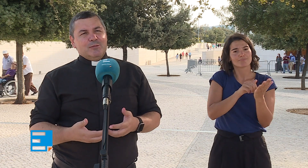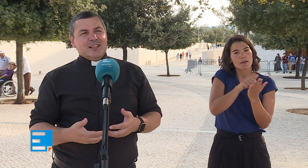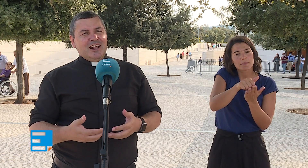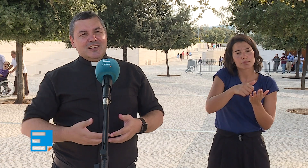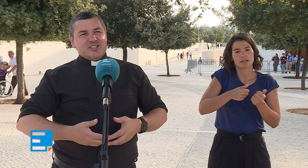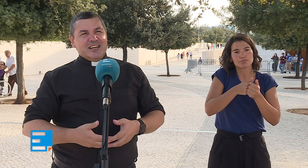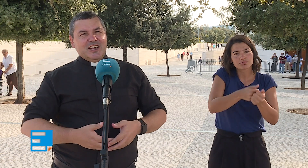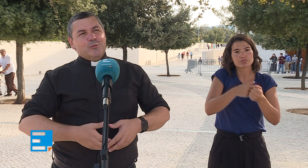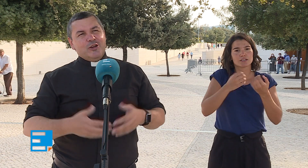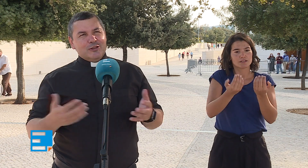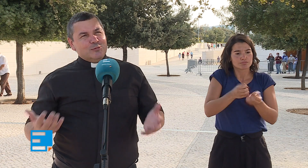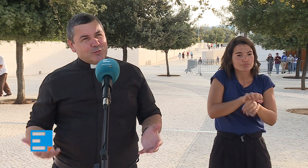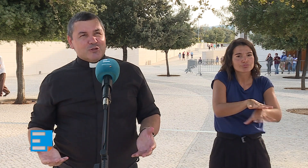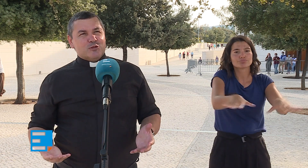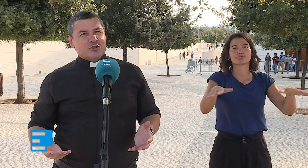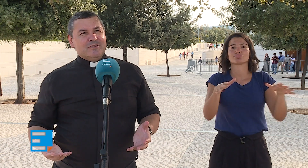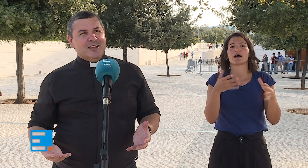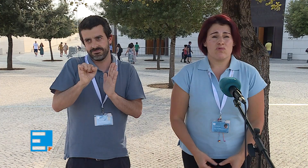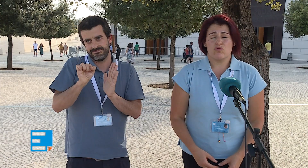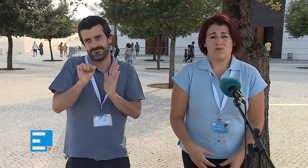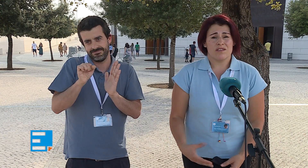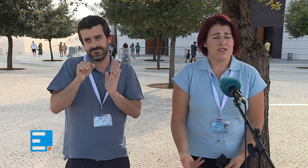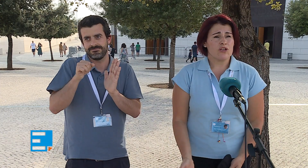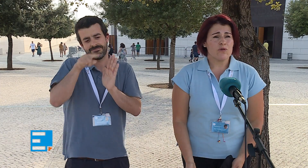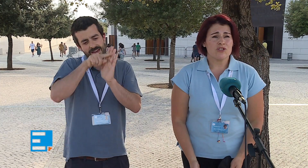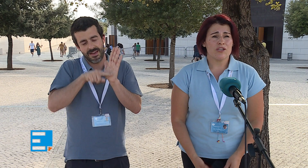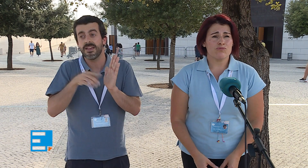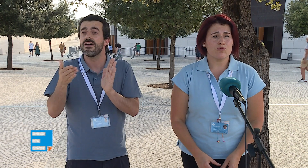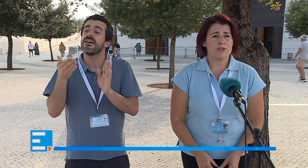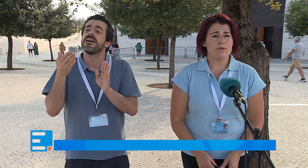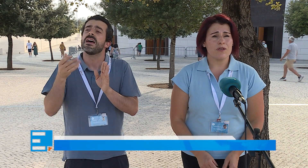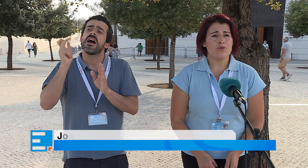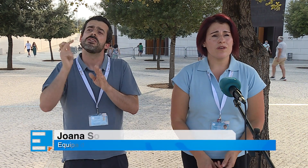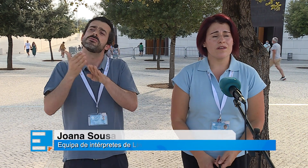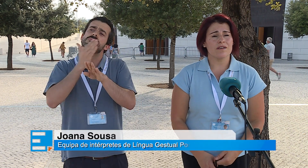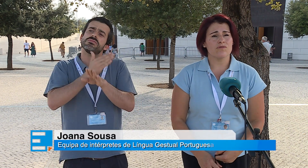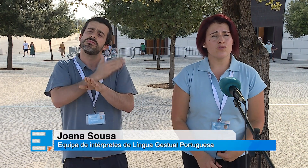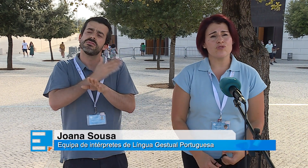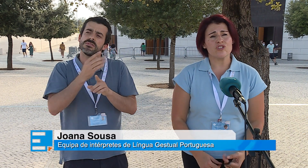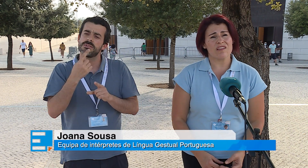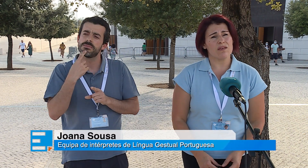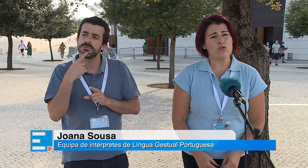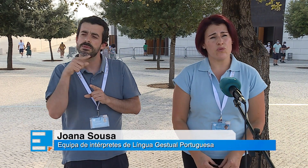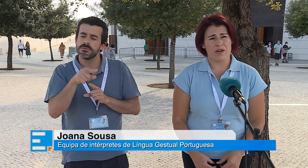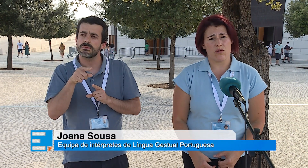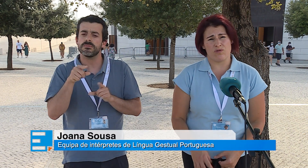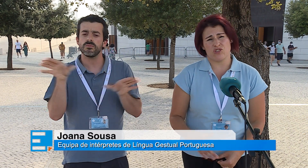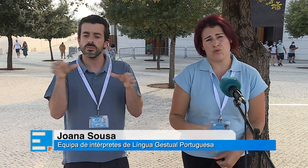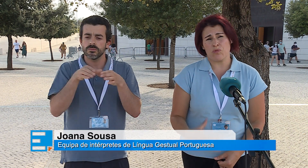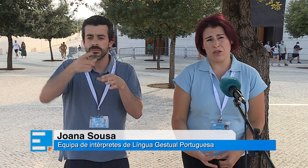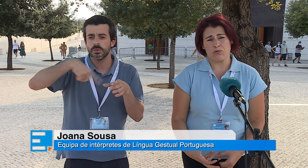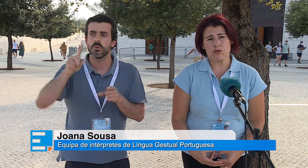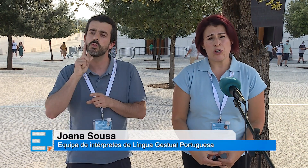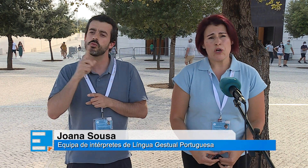É fundamental chegar ao maior número de pessoas possível. Nos anos anteriores temos percebido que os surdos se sentem muito bem com